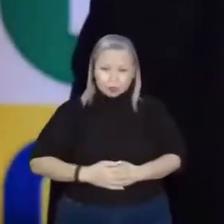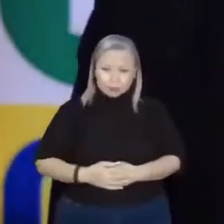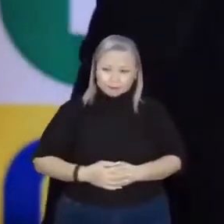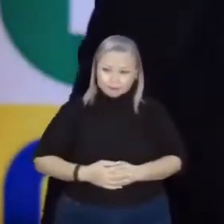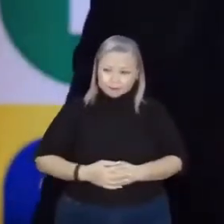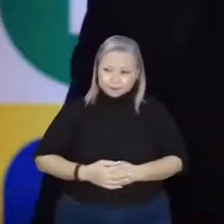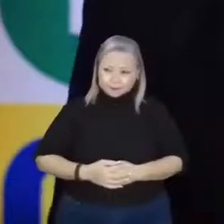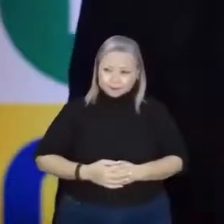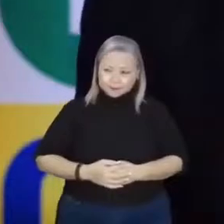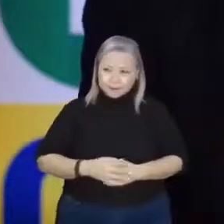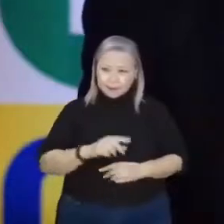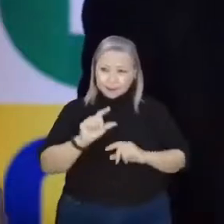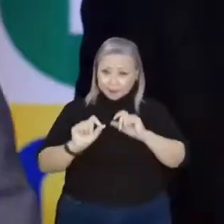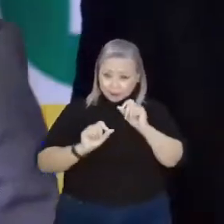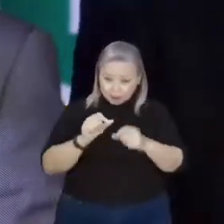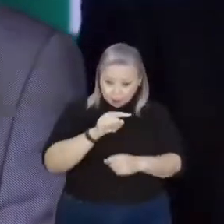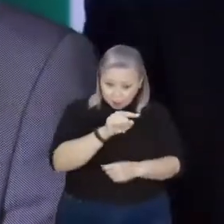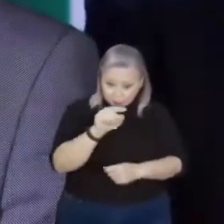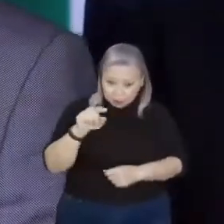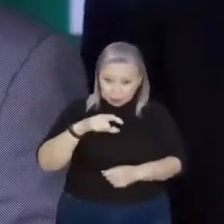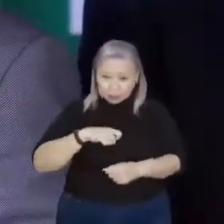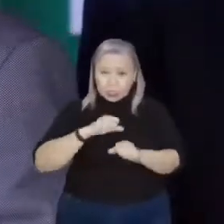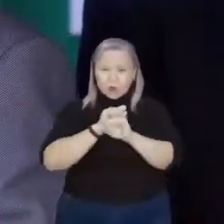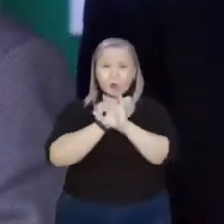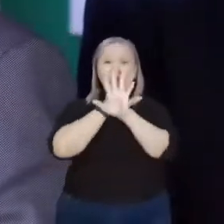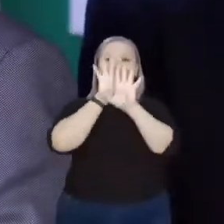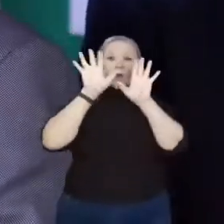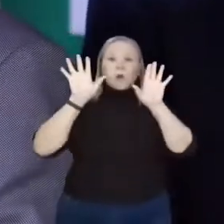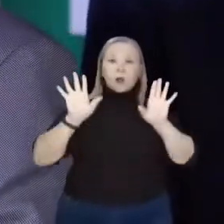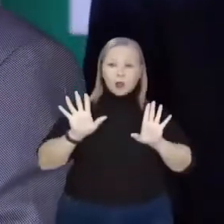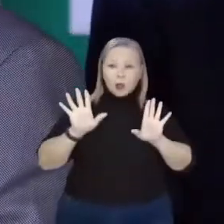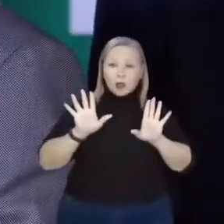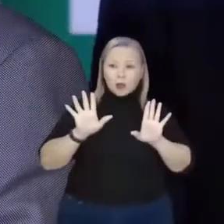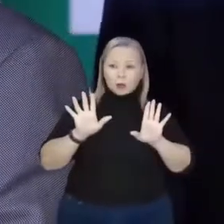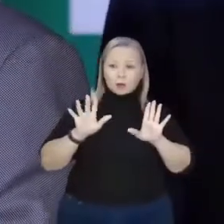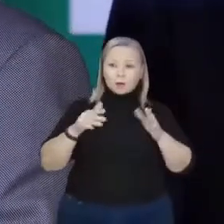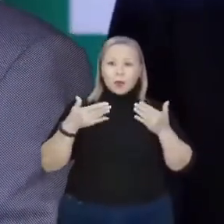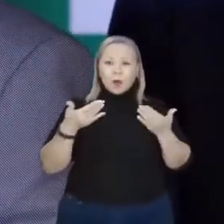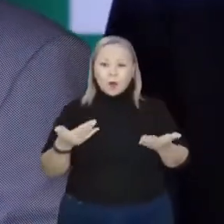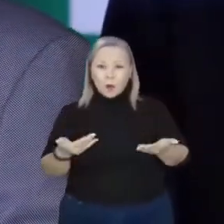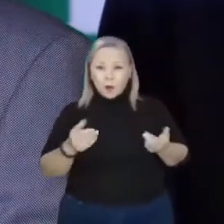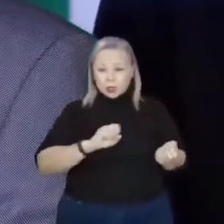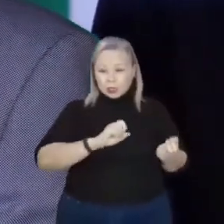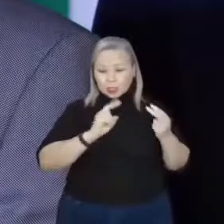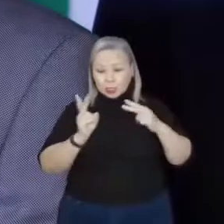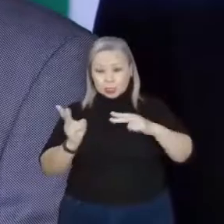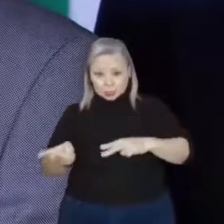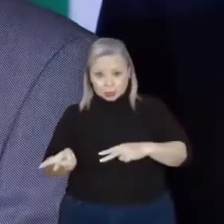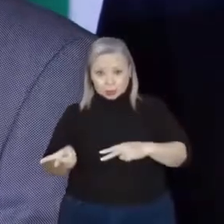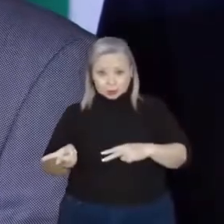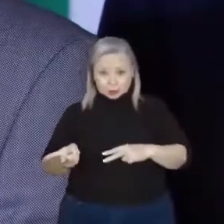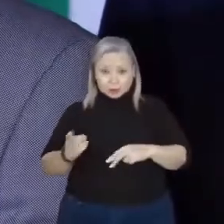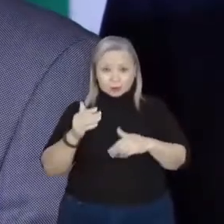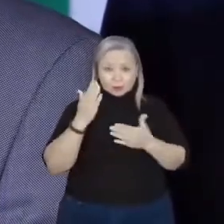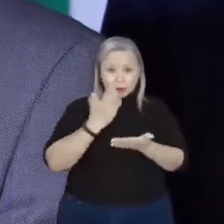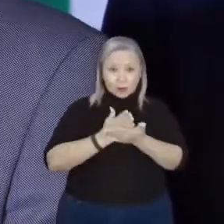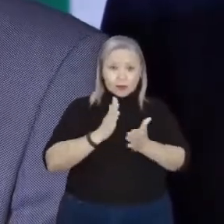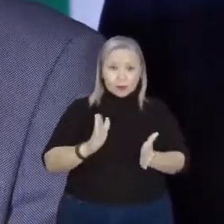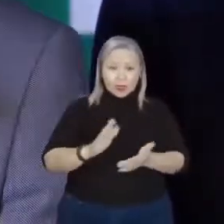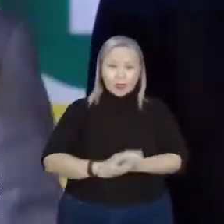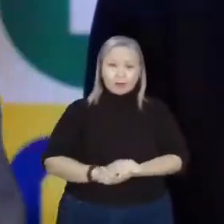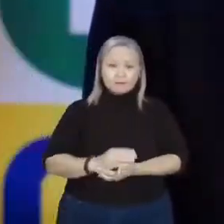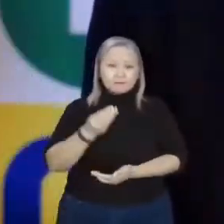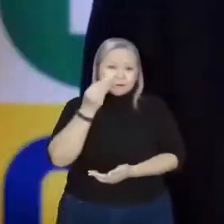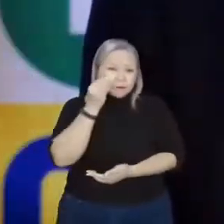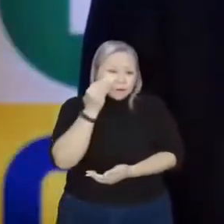que vocês tenham claro que quando a transição terminar, nós vamos tentar, com a